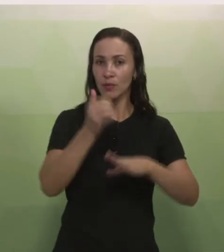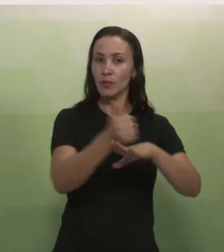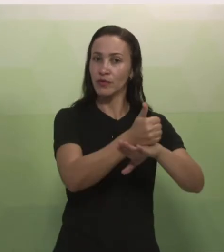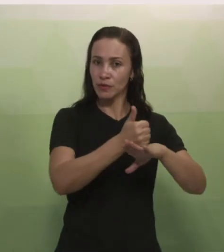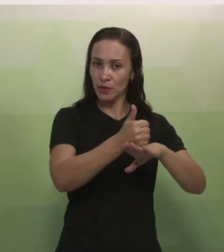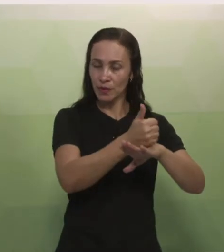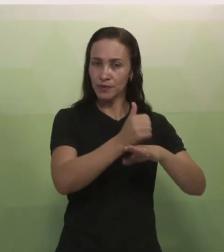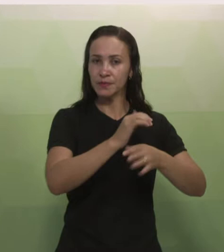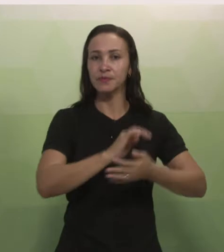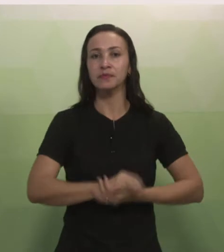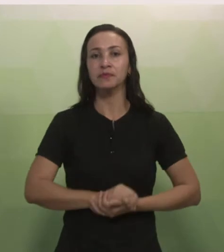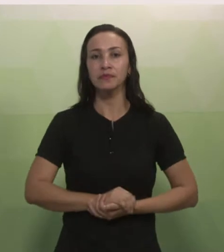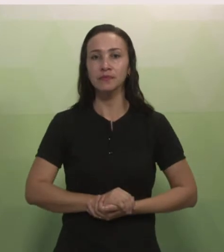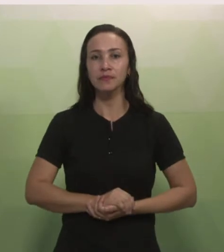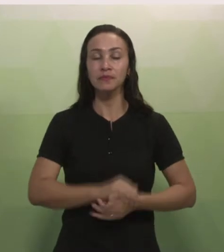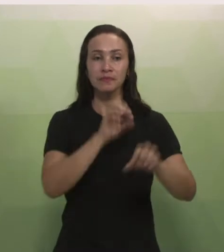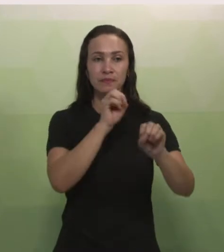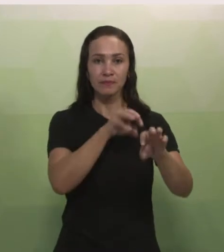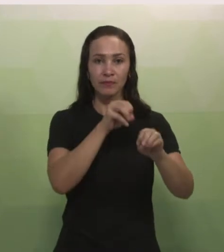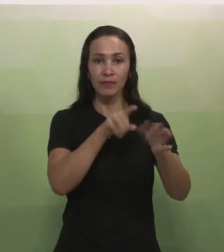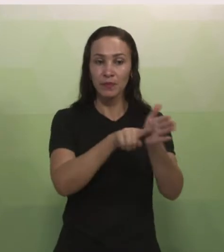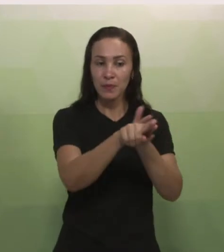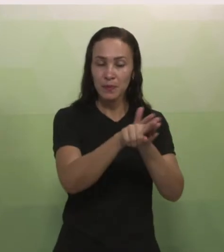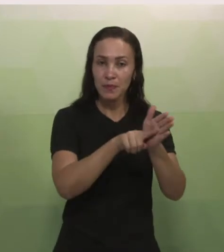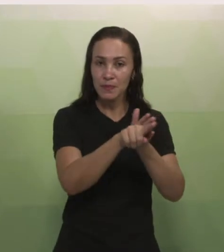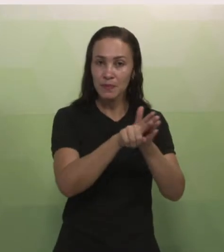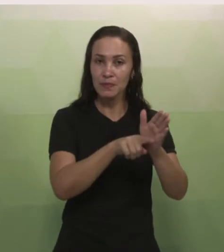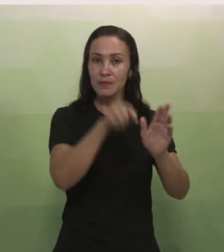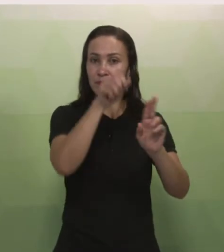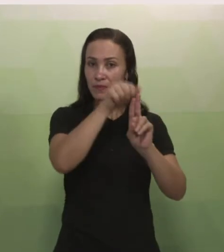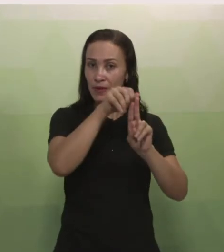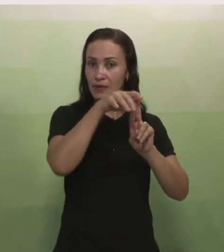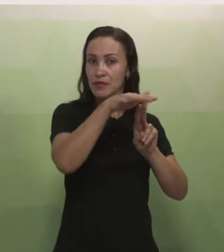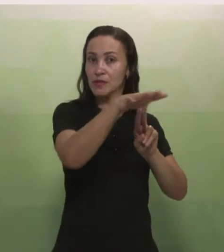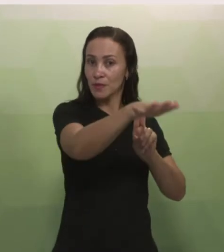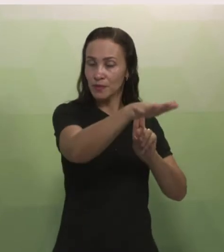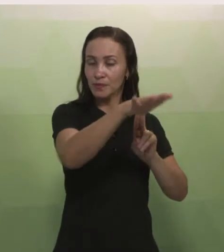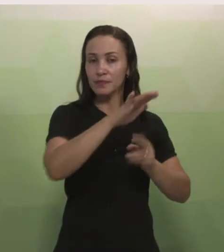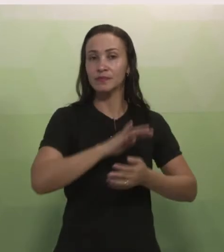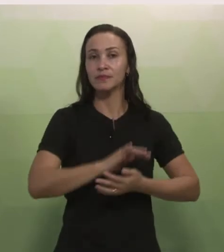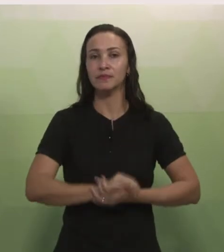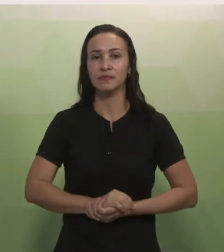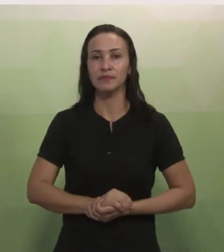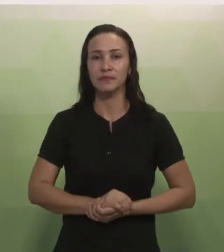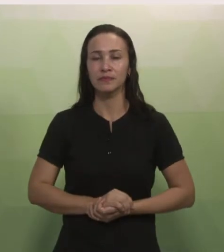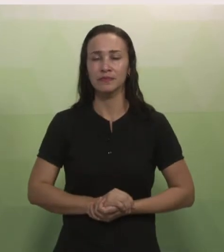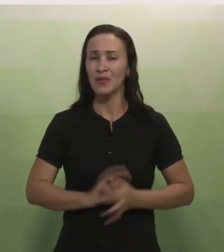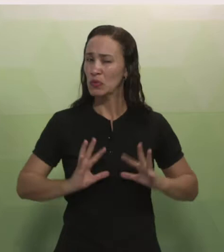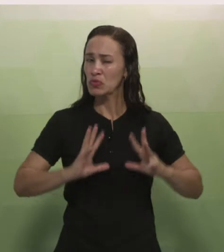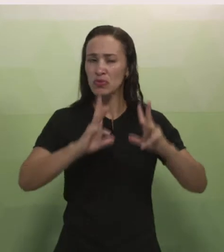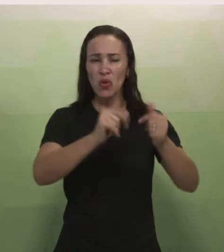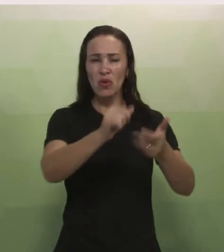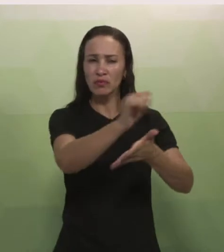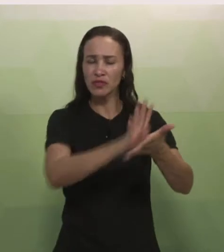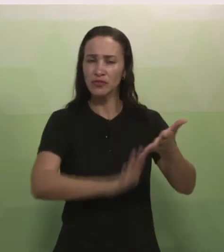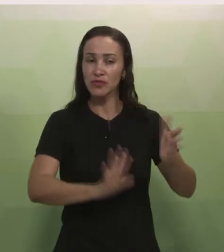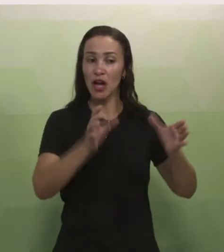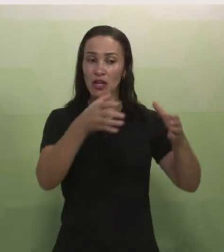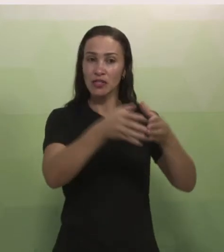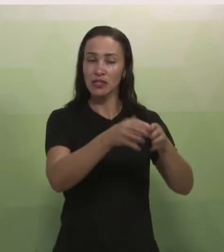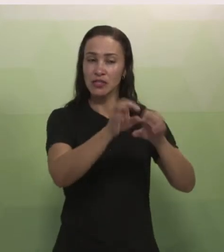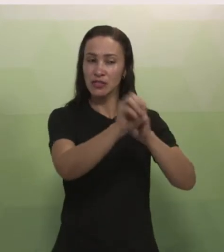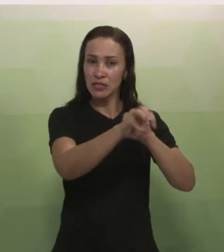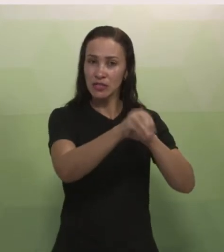acadêmica e profissional, ensino, pesquisa e extensão. Então, todas as atividades de